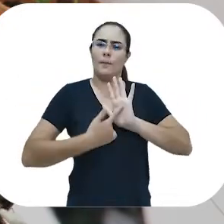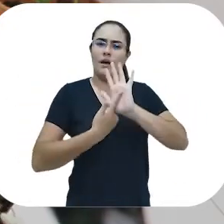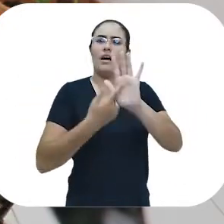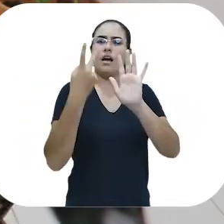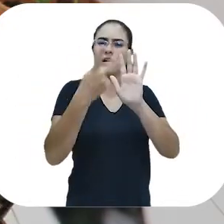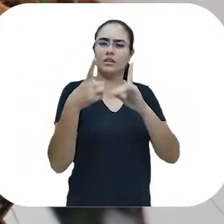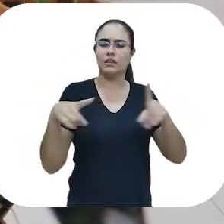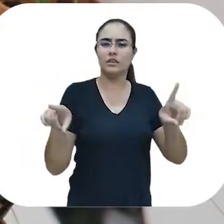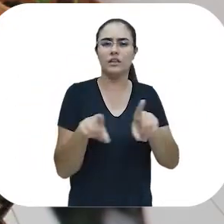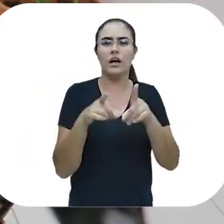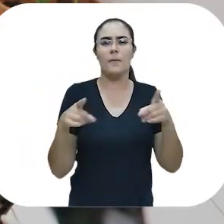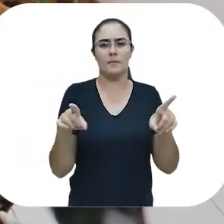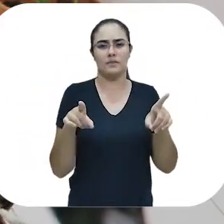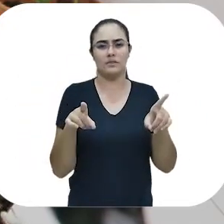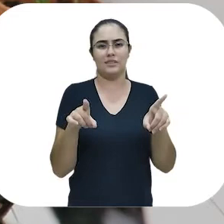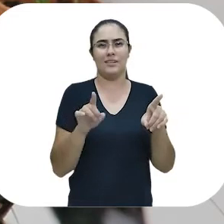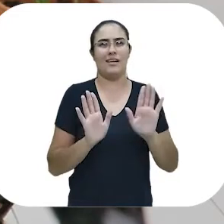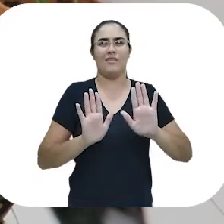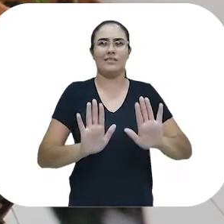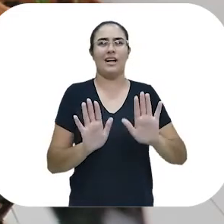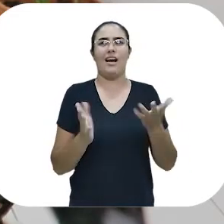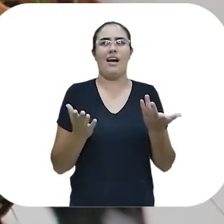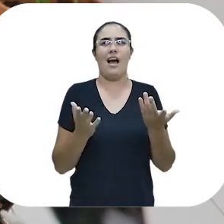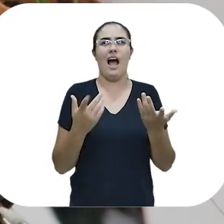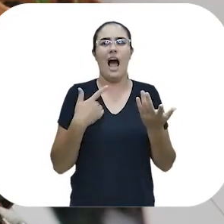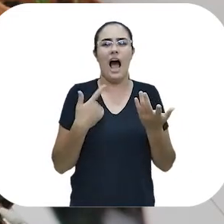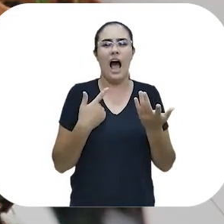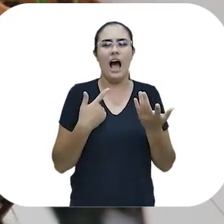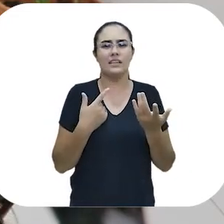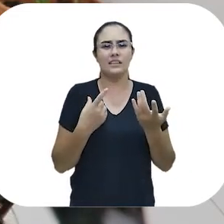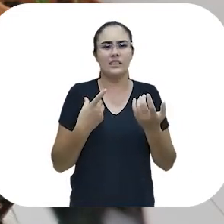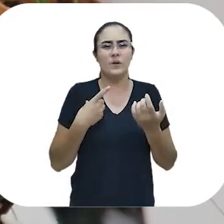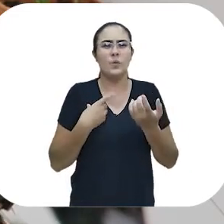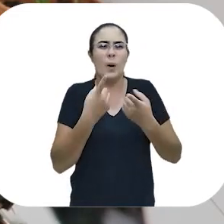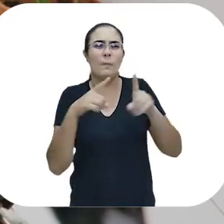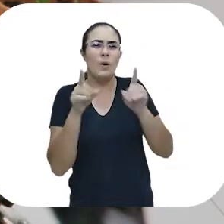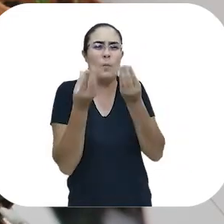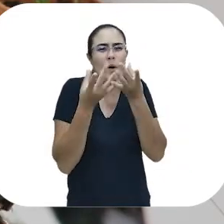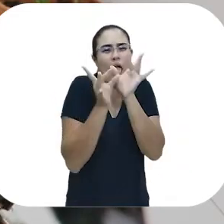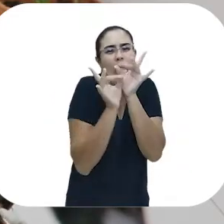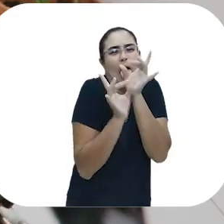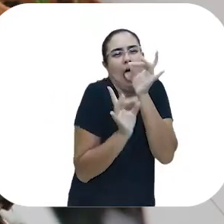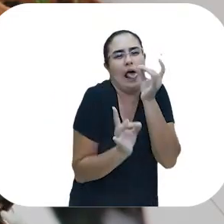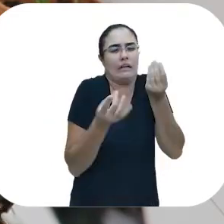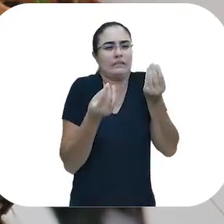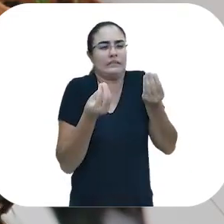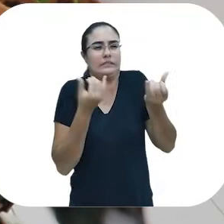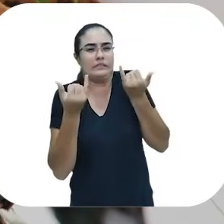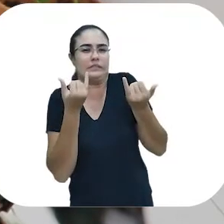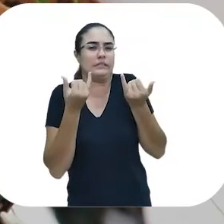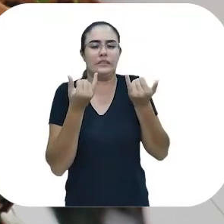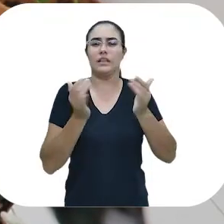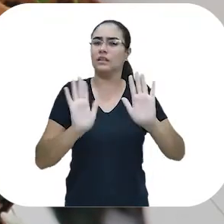tocar. E não se inibir, porque não é uma música cheia de notas, cheia de elementos ou com muitas informações, né? O